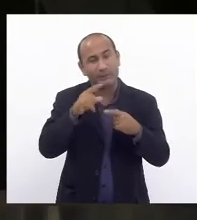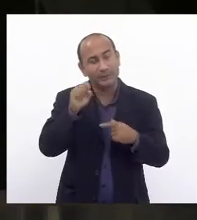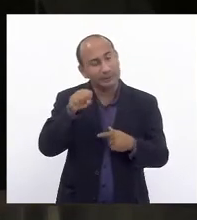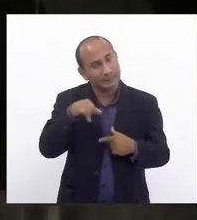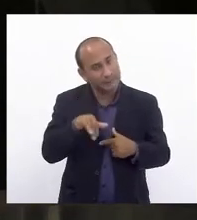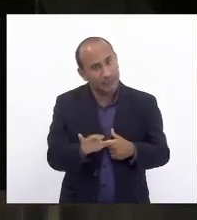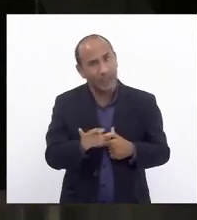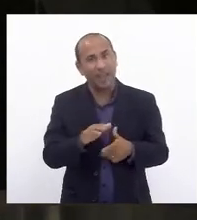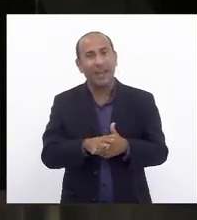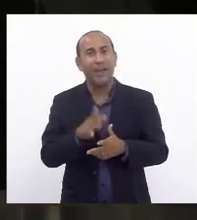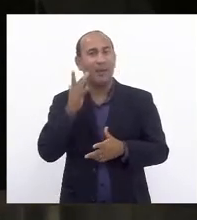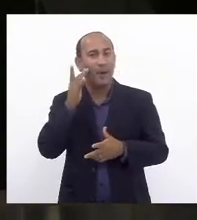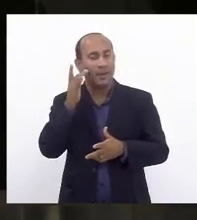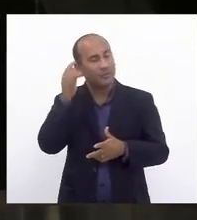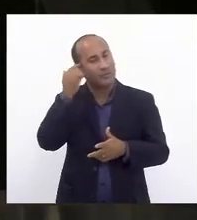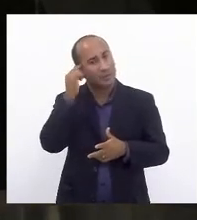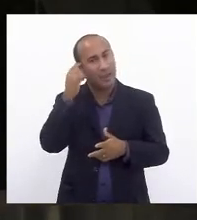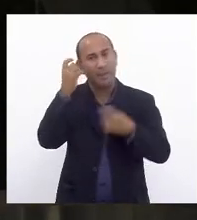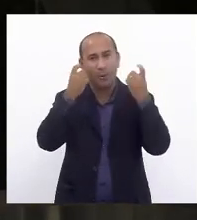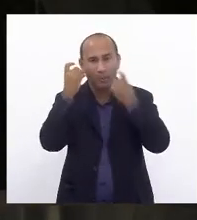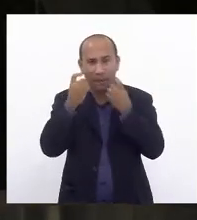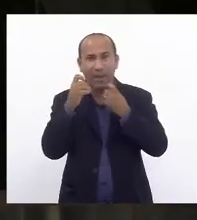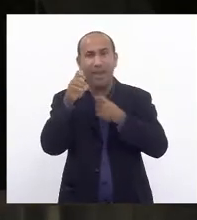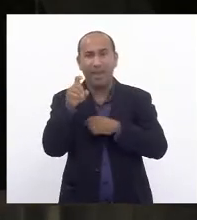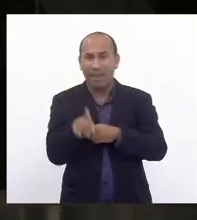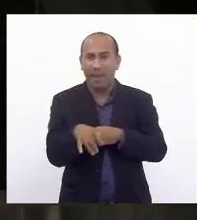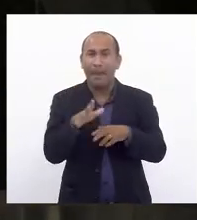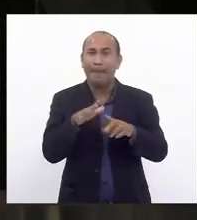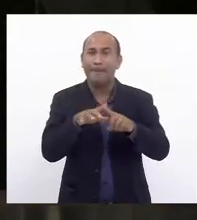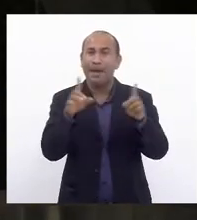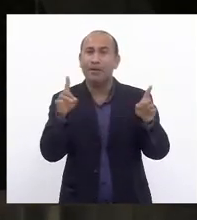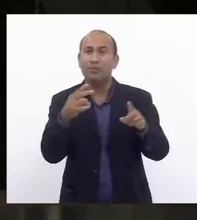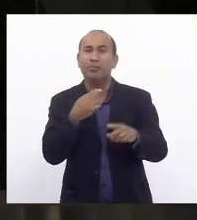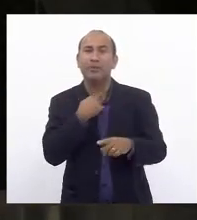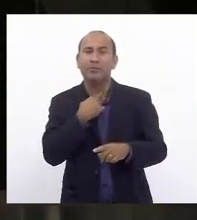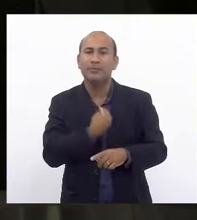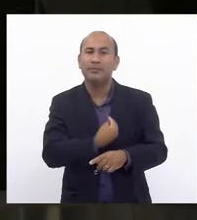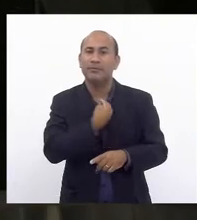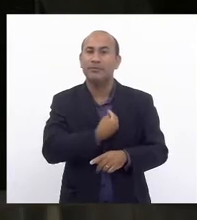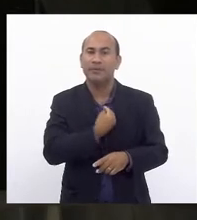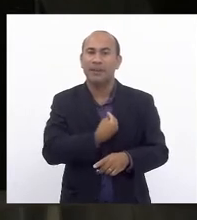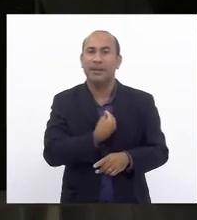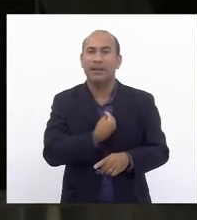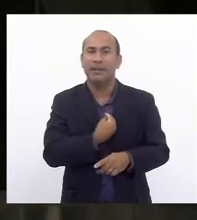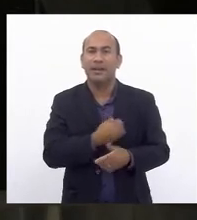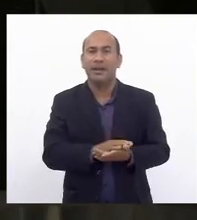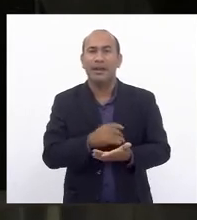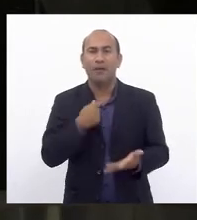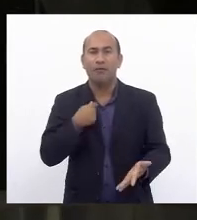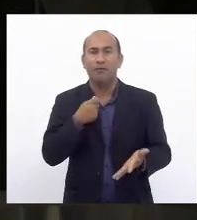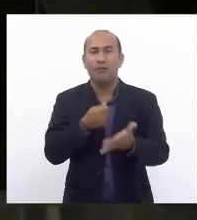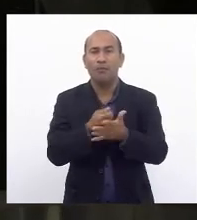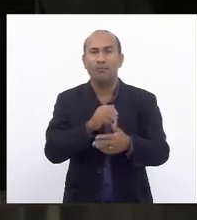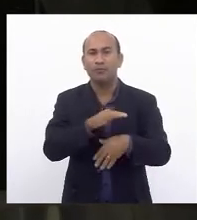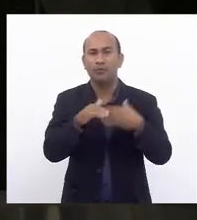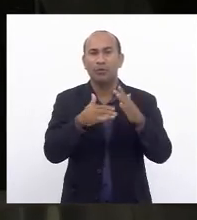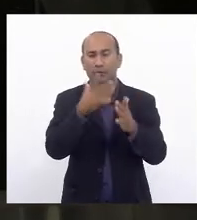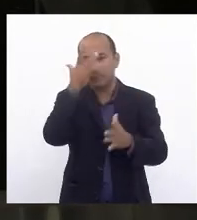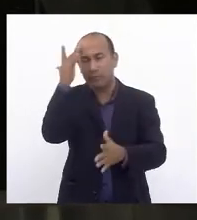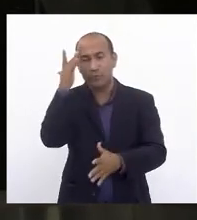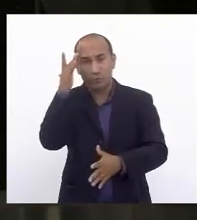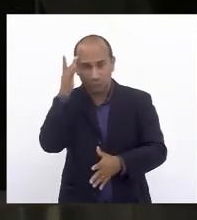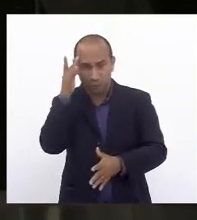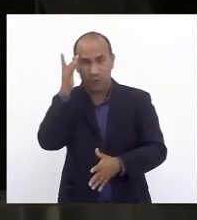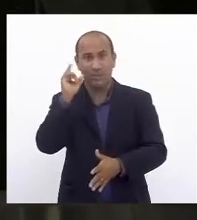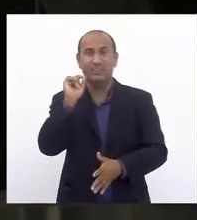O conceito é algo preocupante, mas a gente não pode viver de narrativa. E eu vou cobrar de todos esses que defendem a